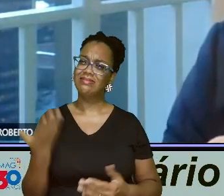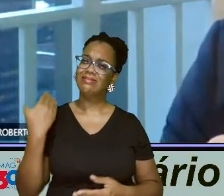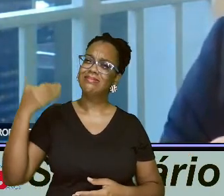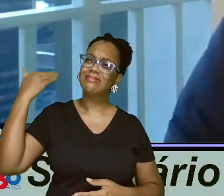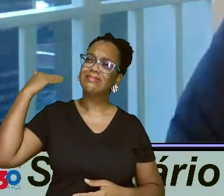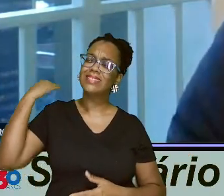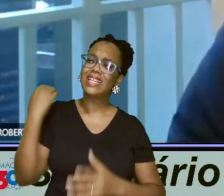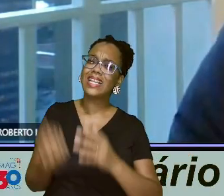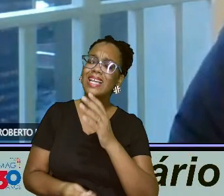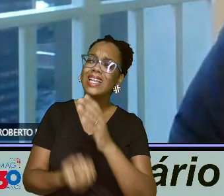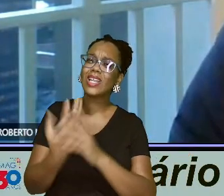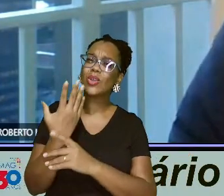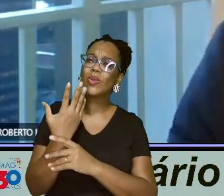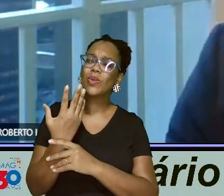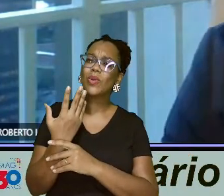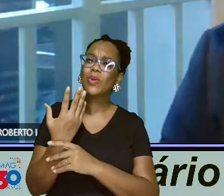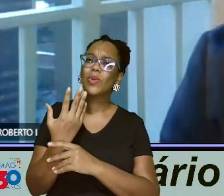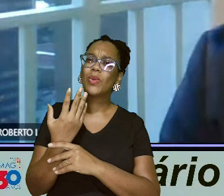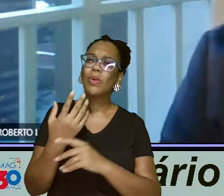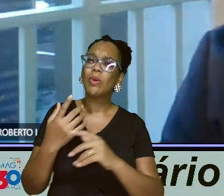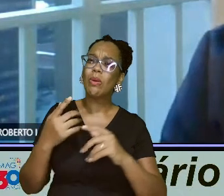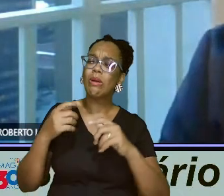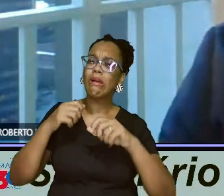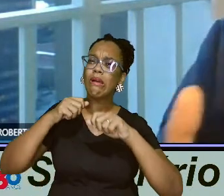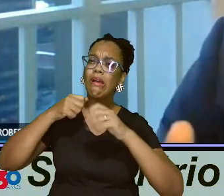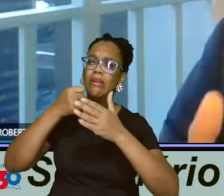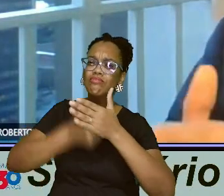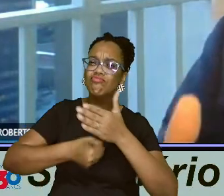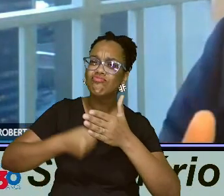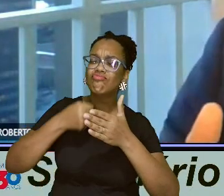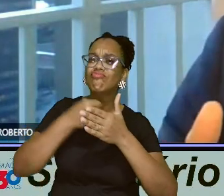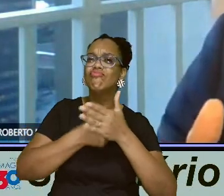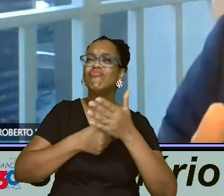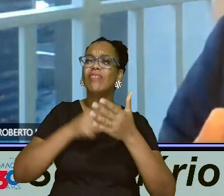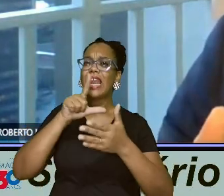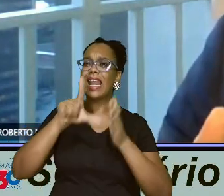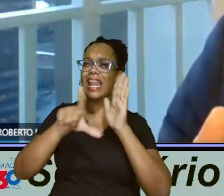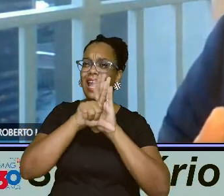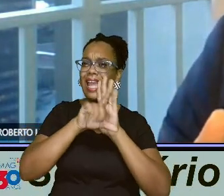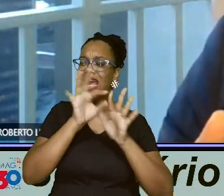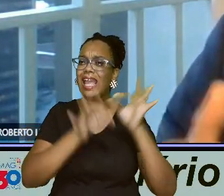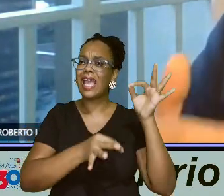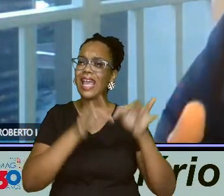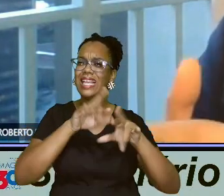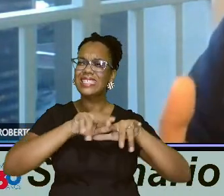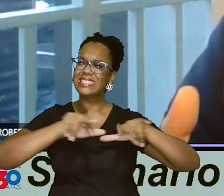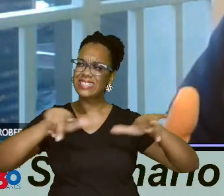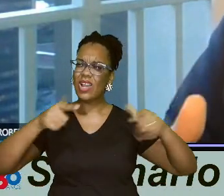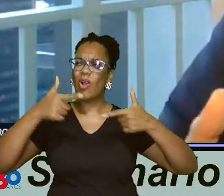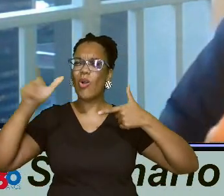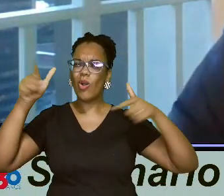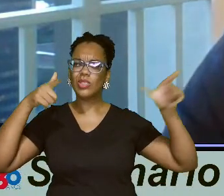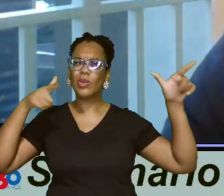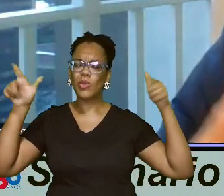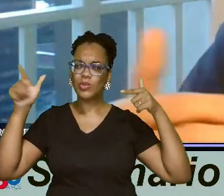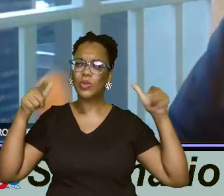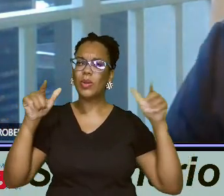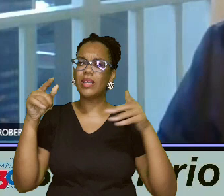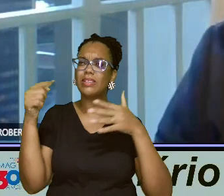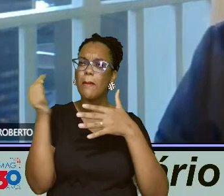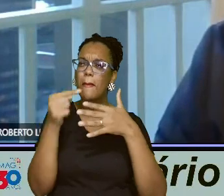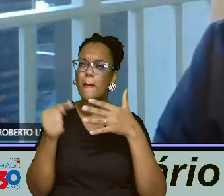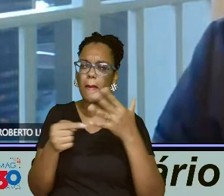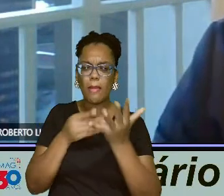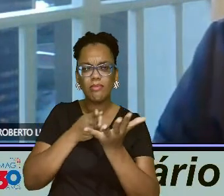o protesto da dívida ativa, como, por exemplo, também várias outras alternativas tanto